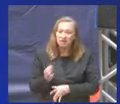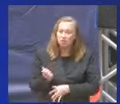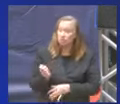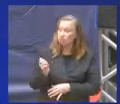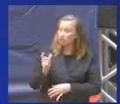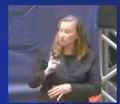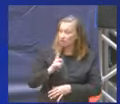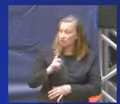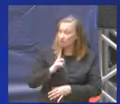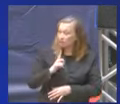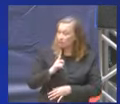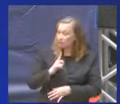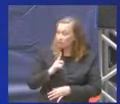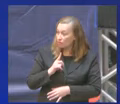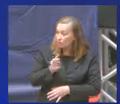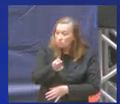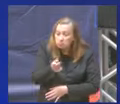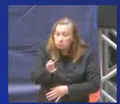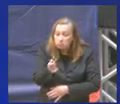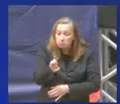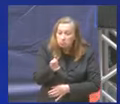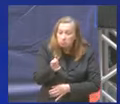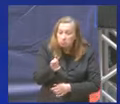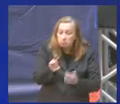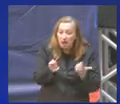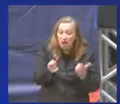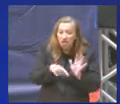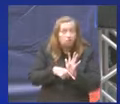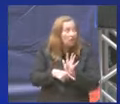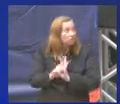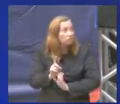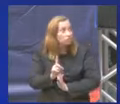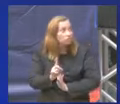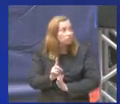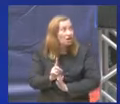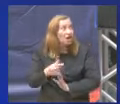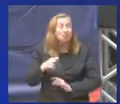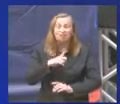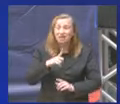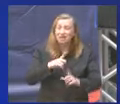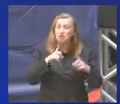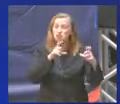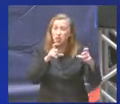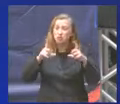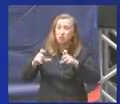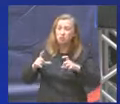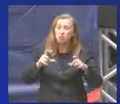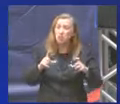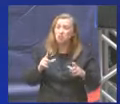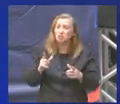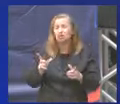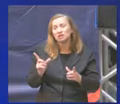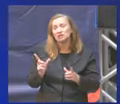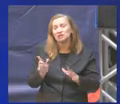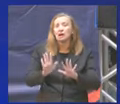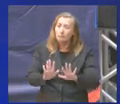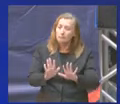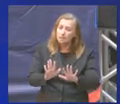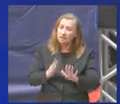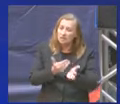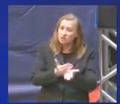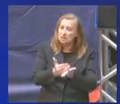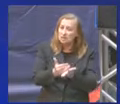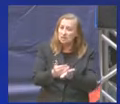que facilitaria. Não? Tá bom. Porque tem muita fotografia e talvez fique um pouquinho. Mas eu